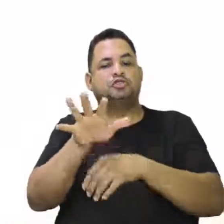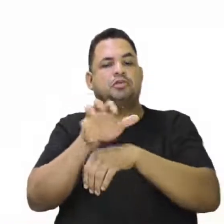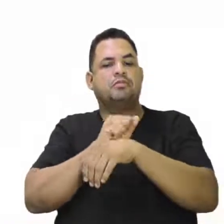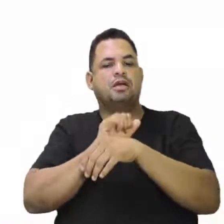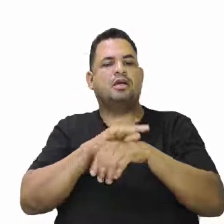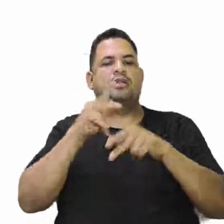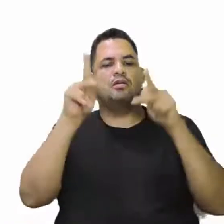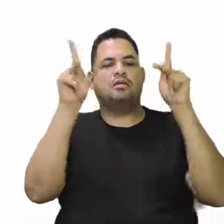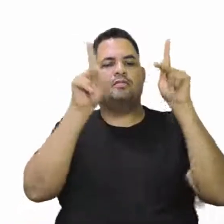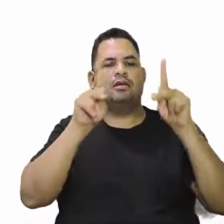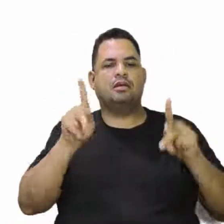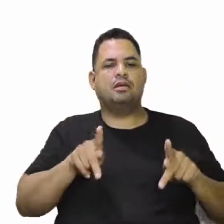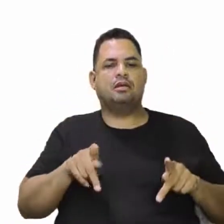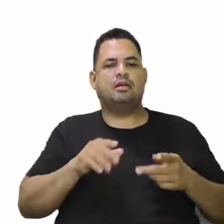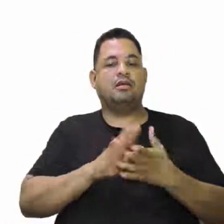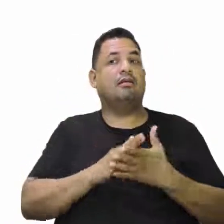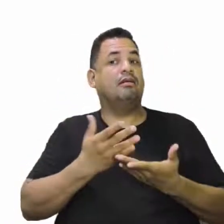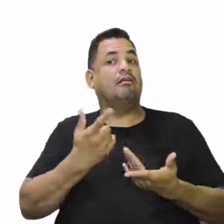sempre esperta, diz: